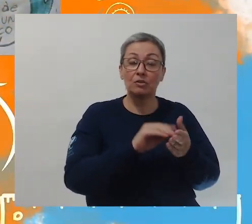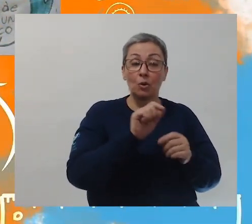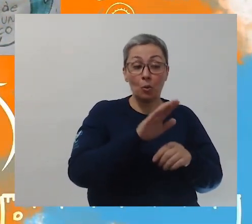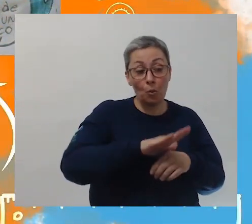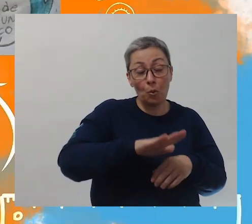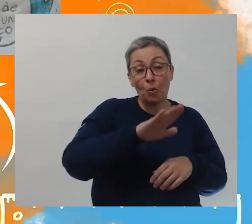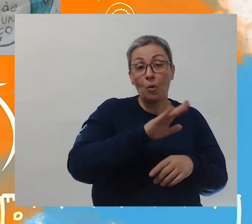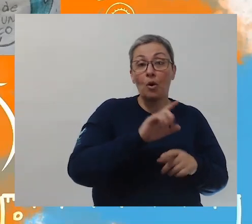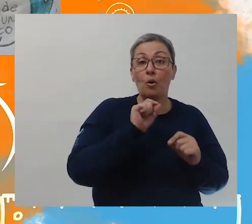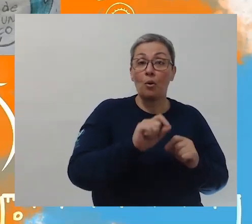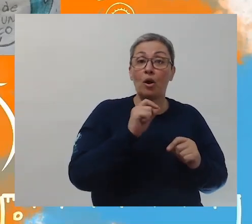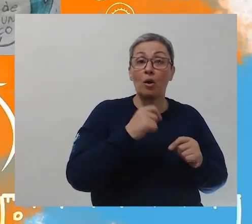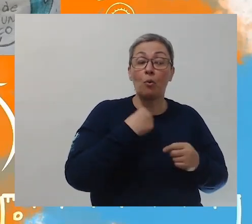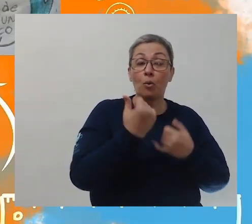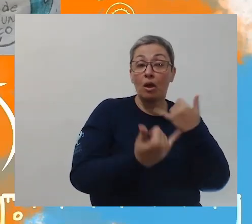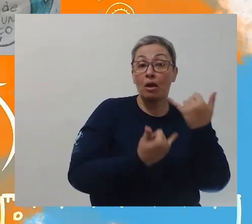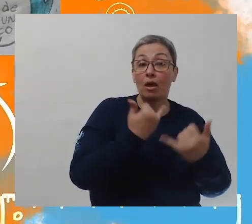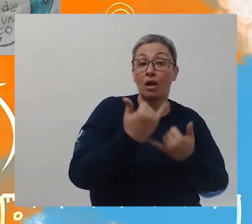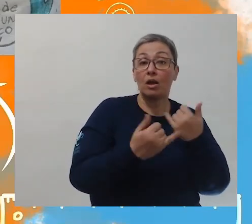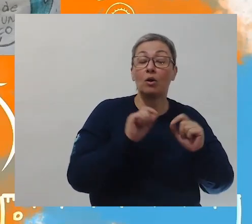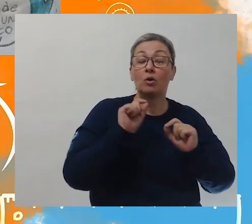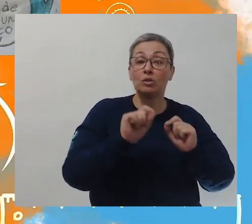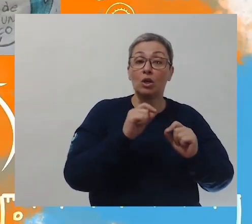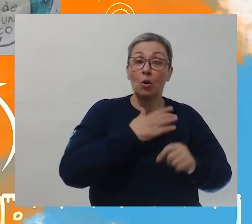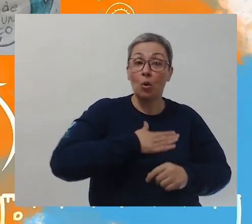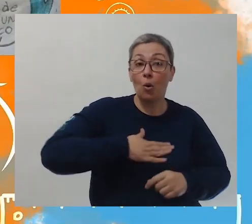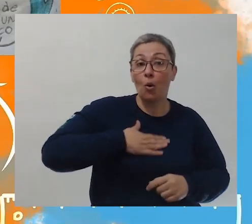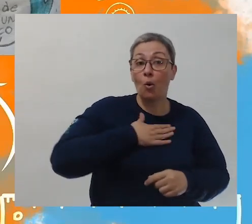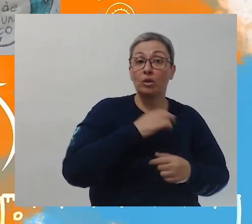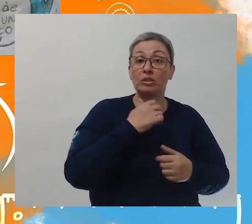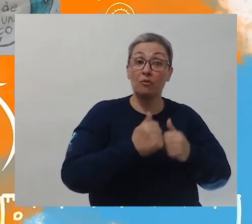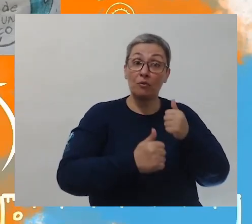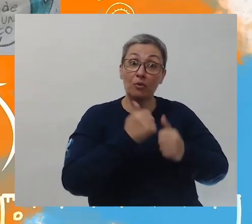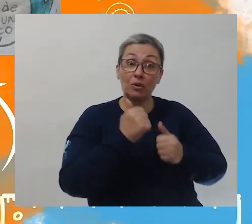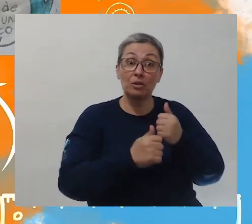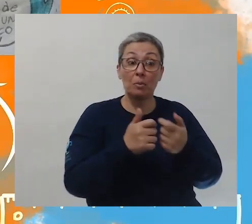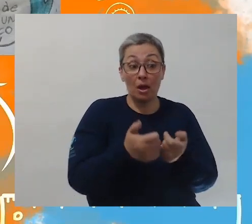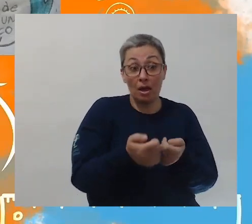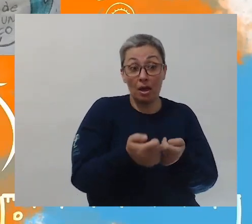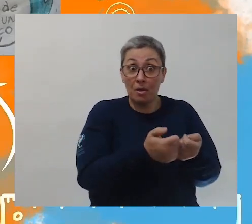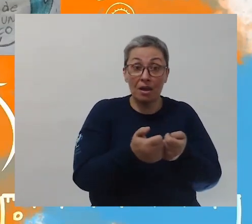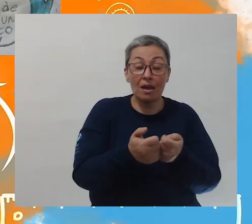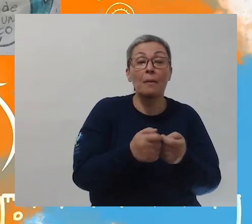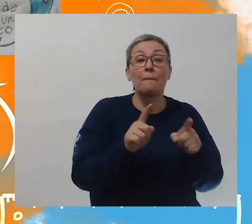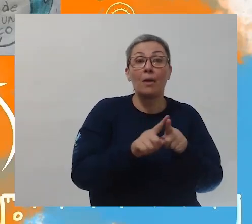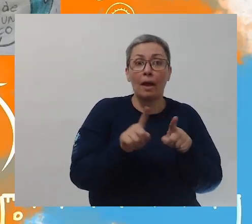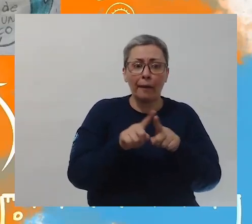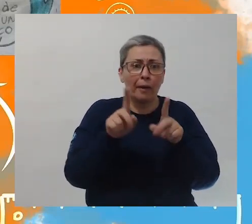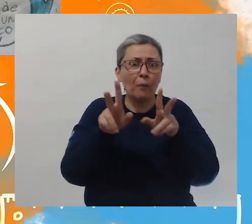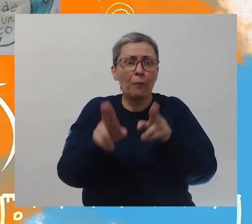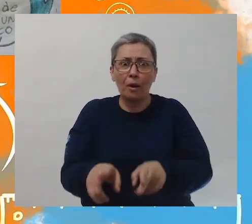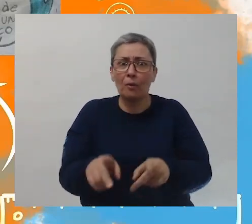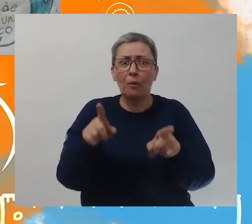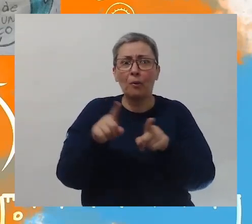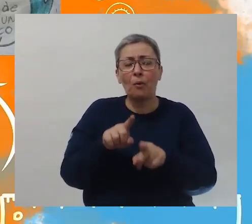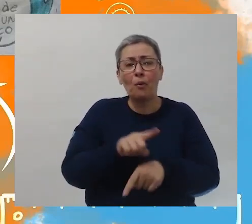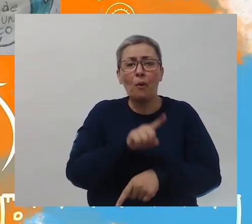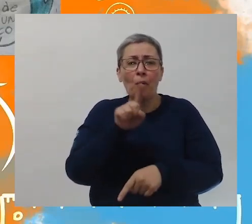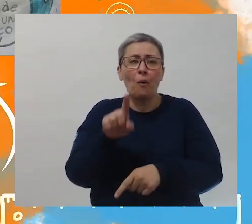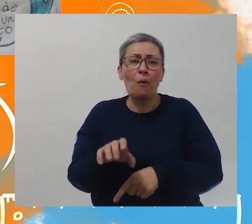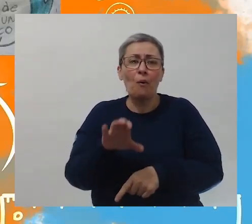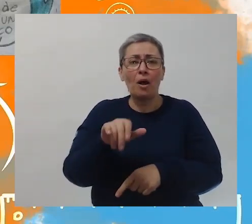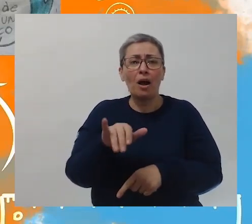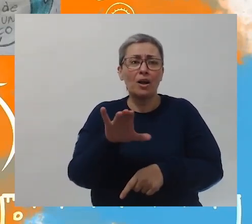lá naquele espaço de What I Play que ele gosta de futebol e games, da mesma